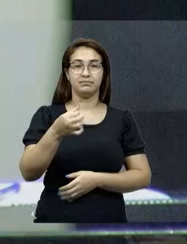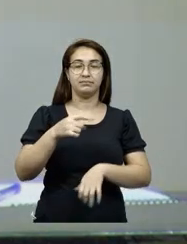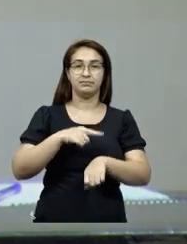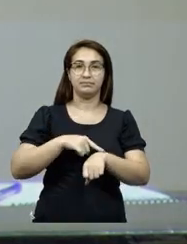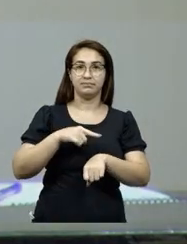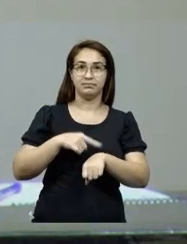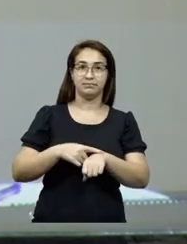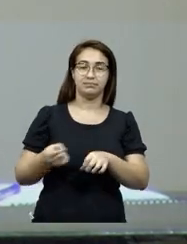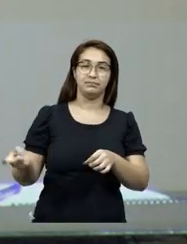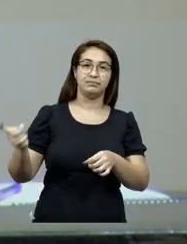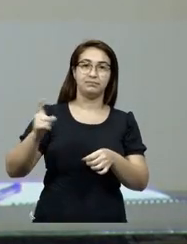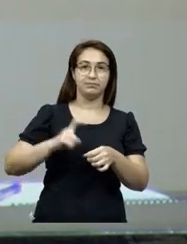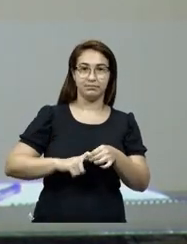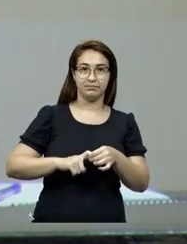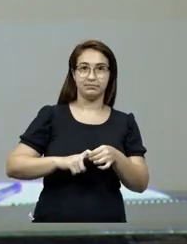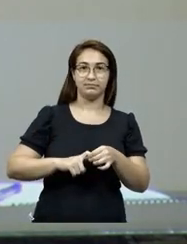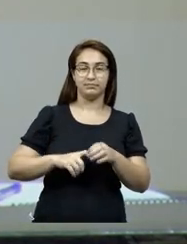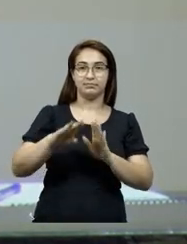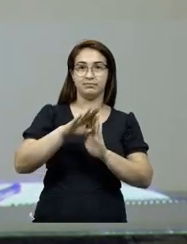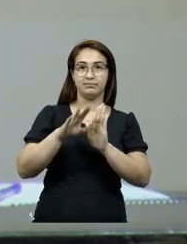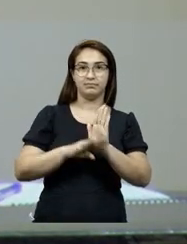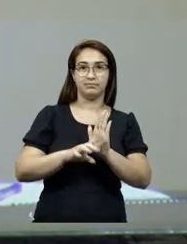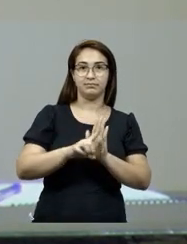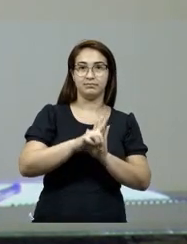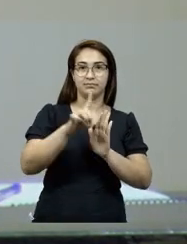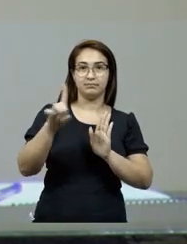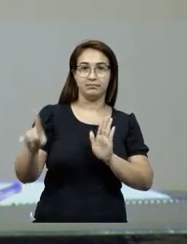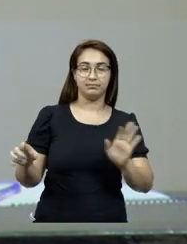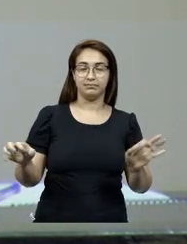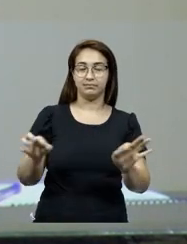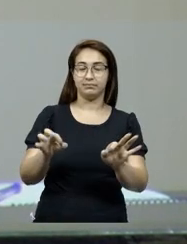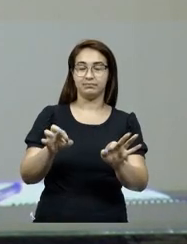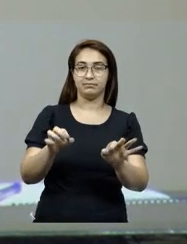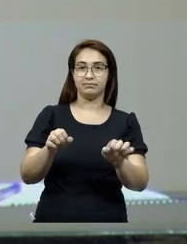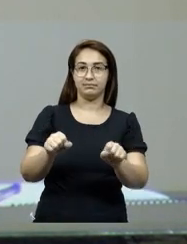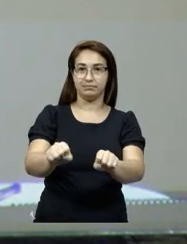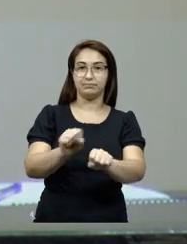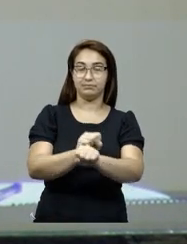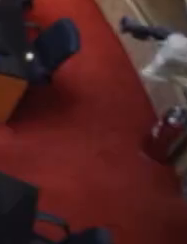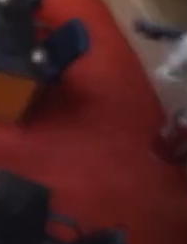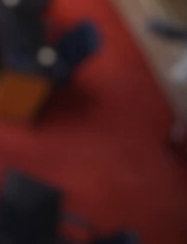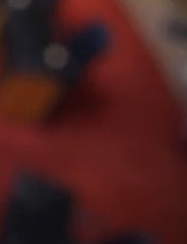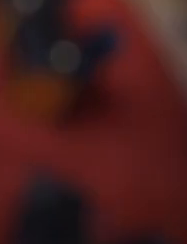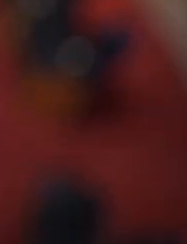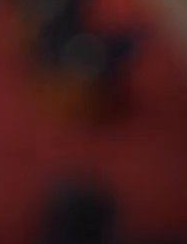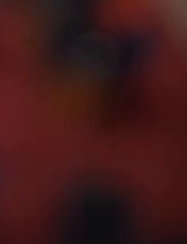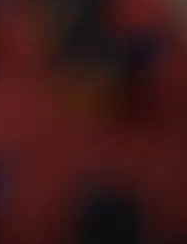quando voltaremos para a ordem do dia. Está suspensa a sessão.